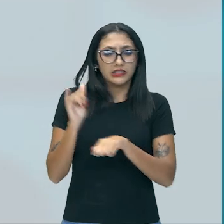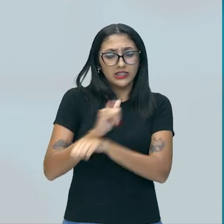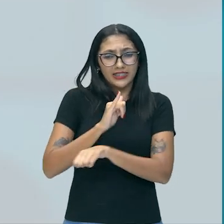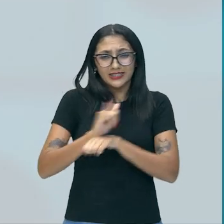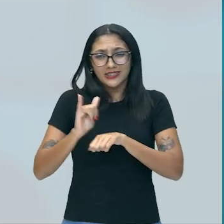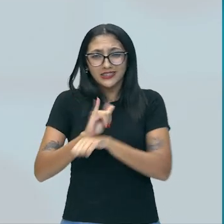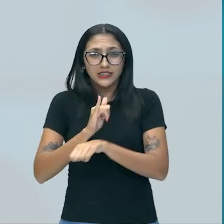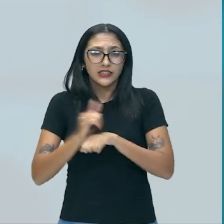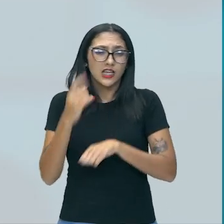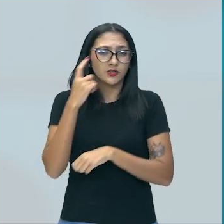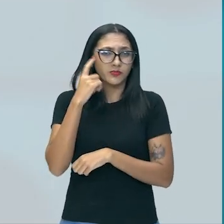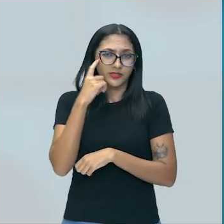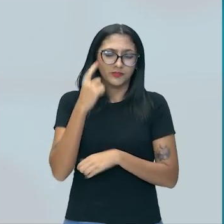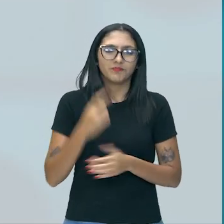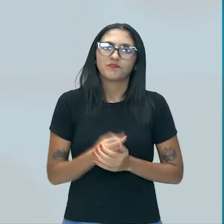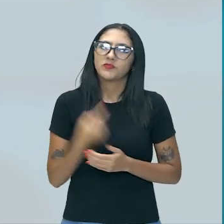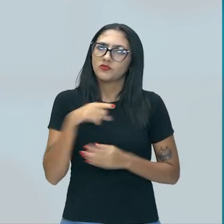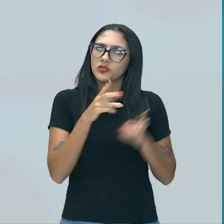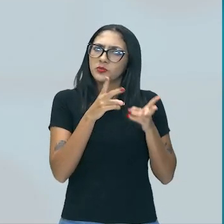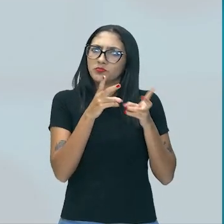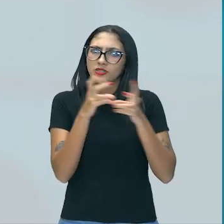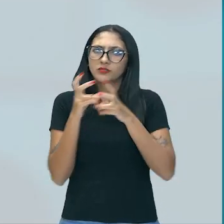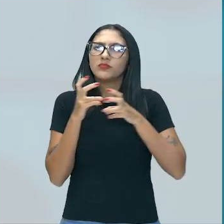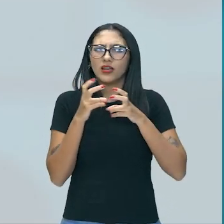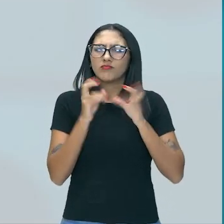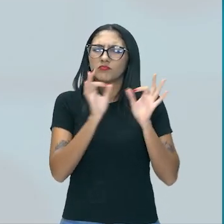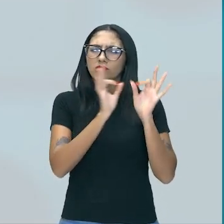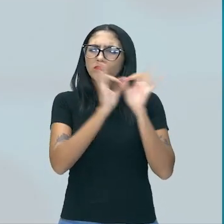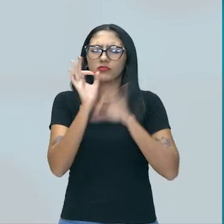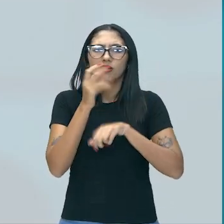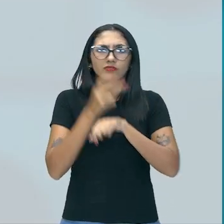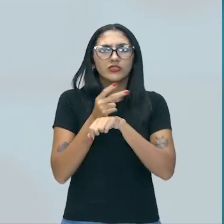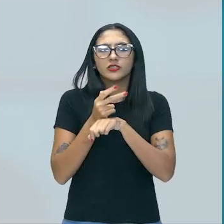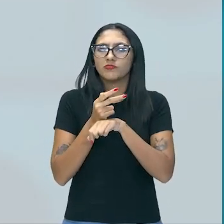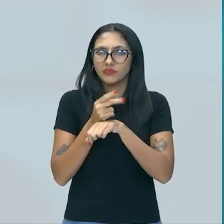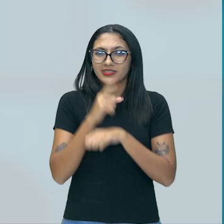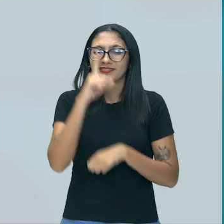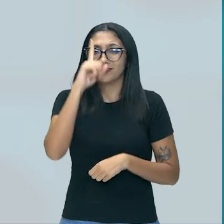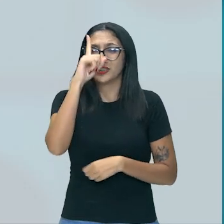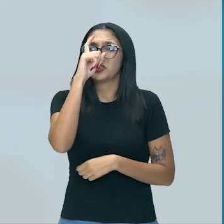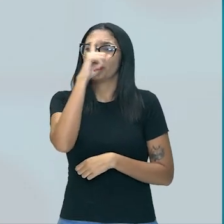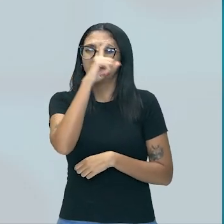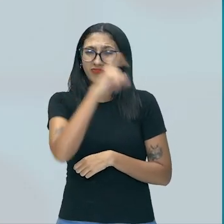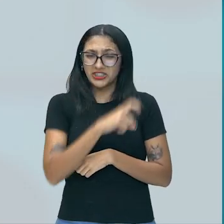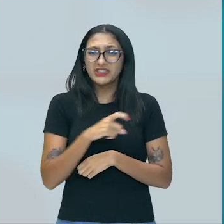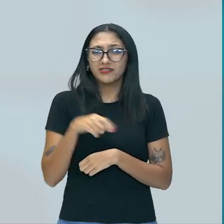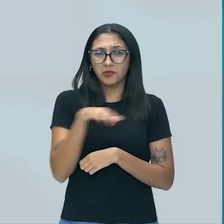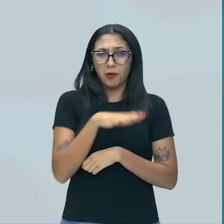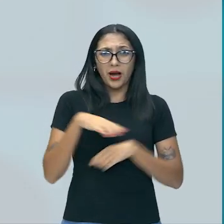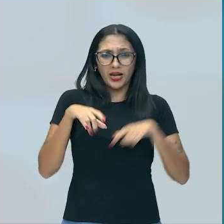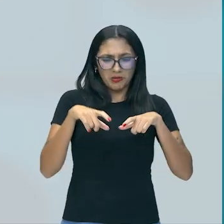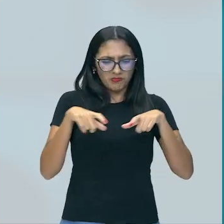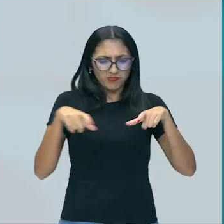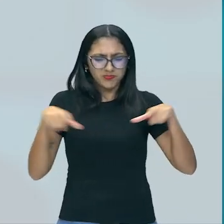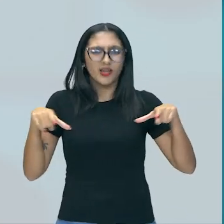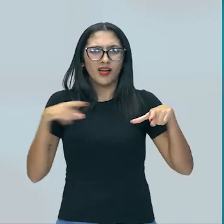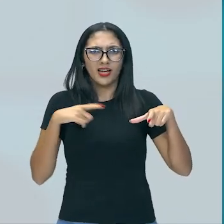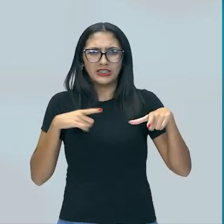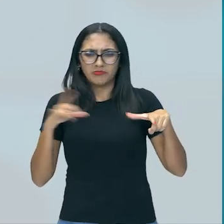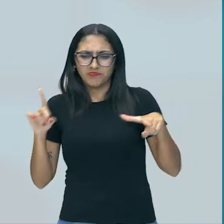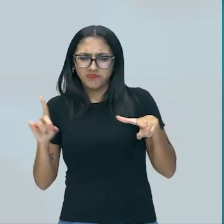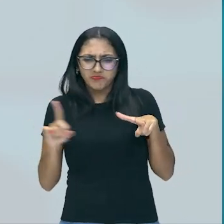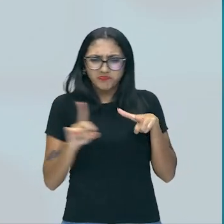estratégia. Como vocês puderam observar ali no vídeo, não é fácil ultrapassar ali pelo campo do inimigo,